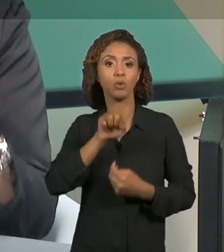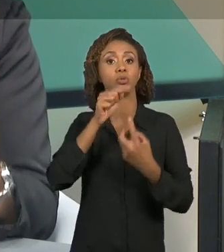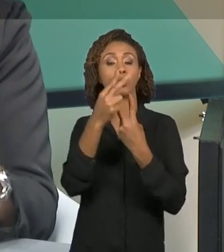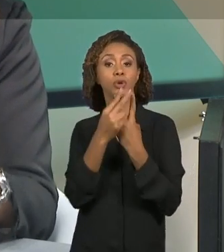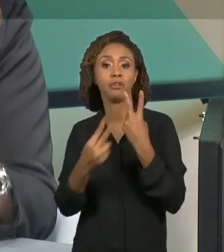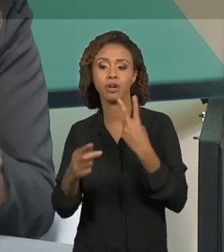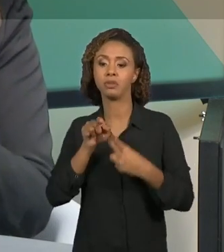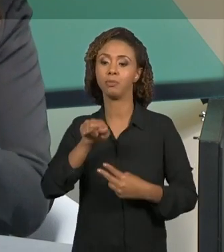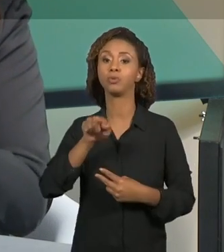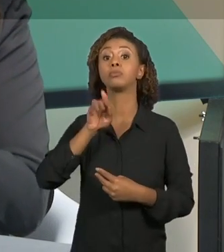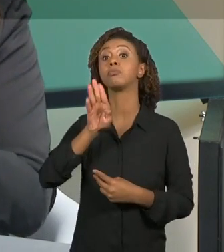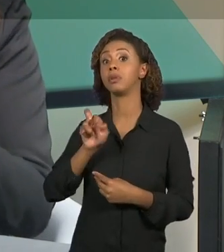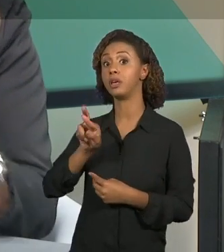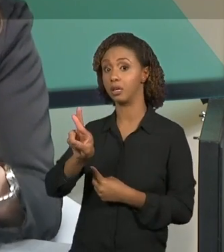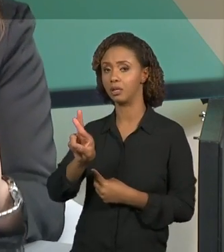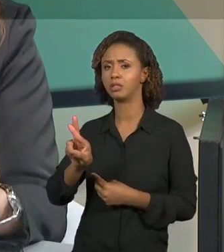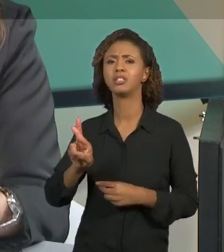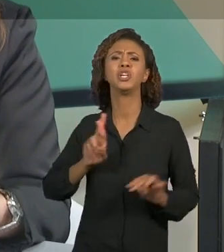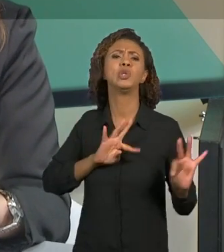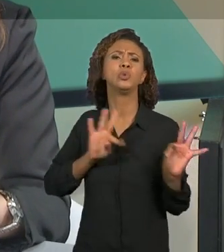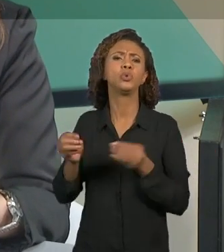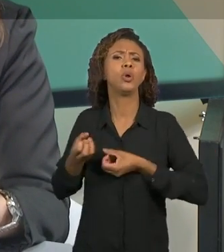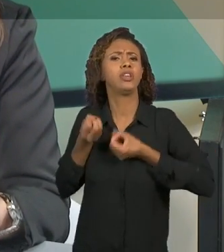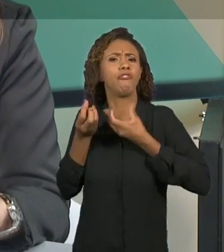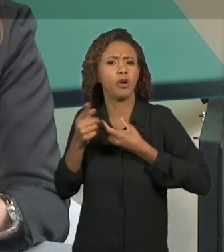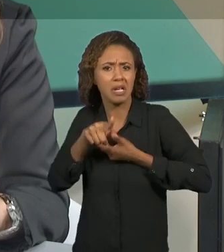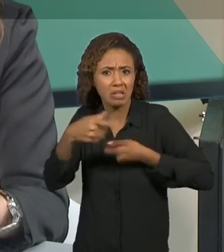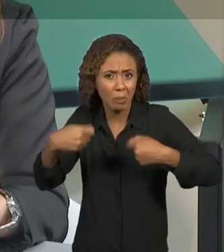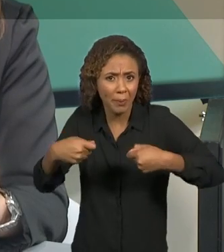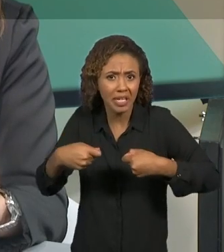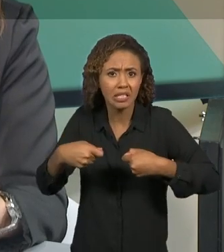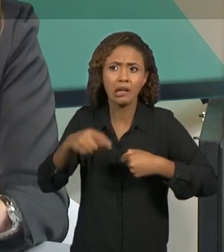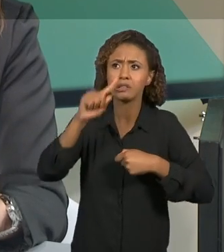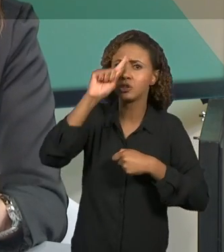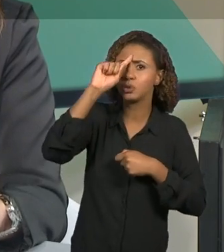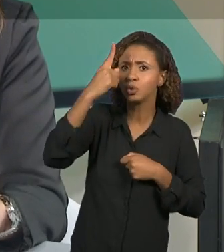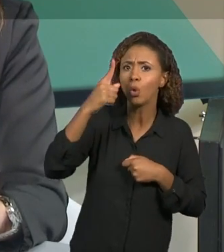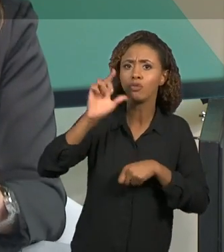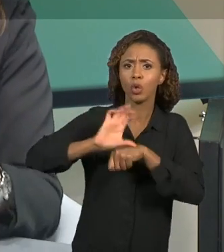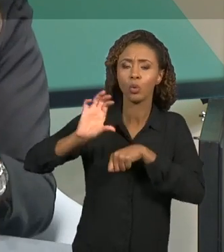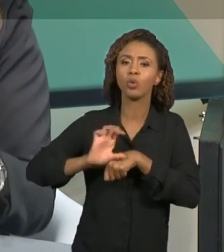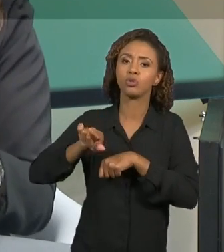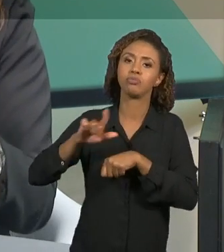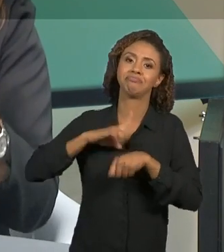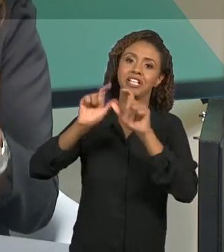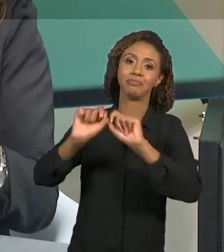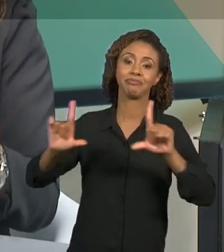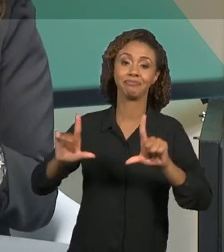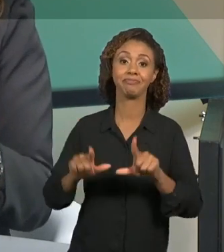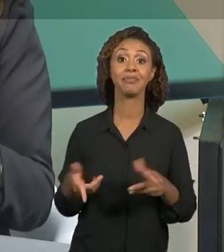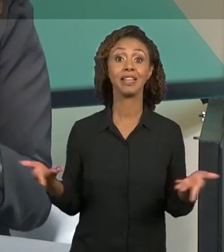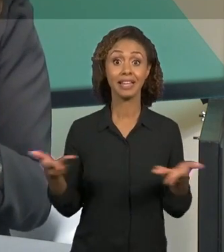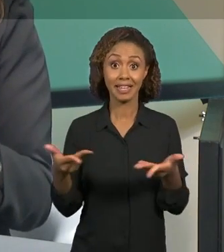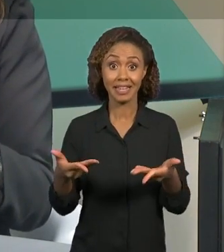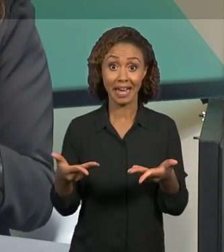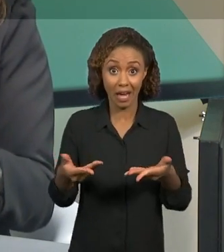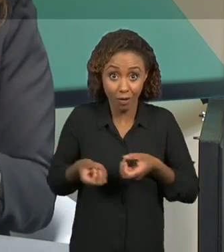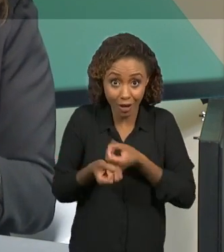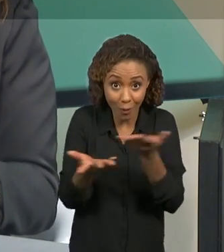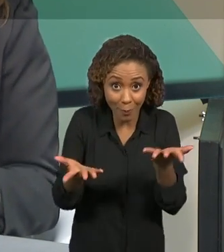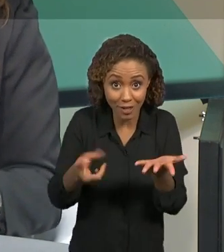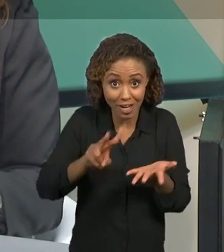www.univesp.br lá você vai ter todas as informações que você precisa sobre o nosso curso e agora já que nós vamos